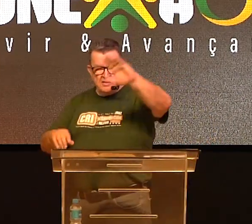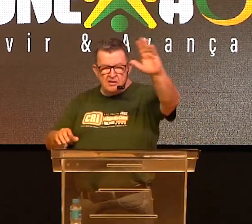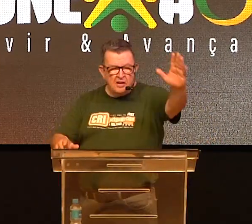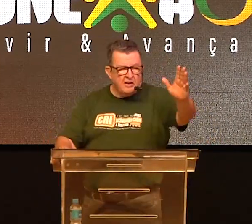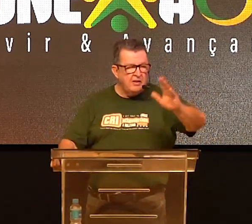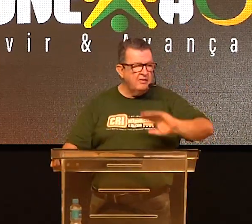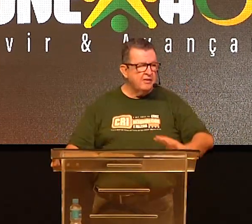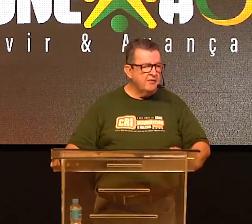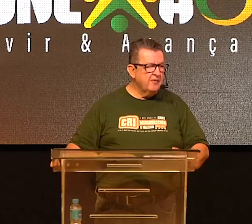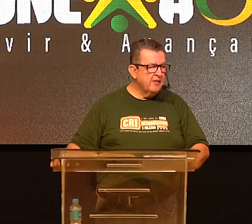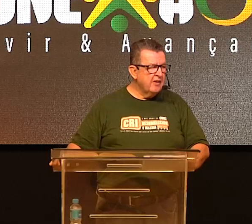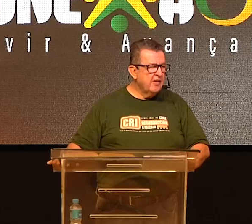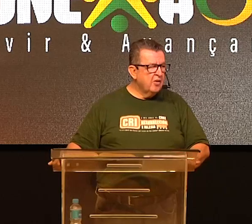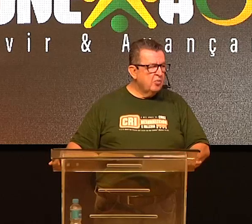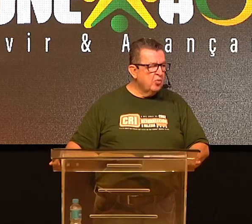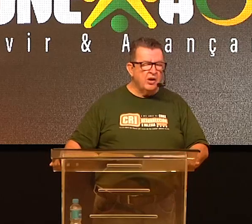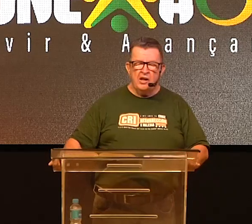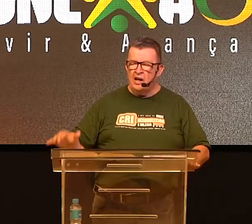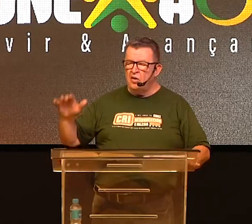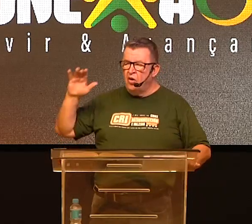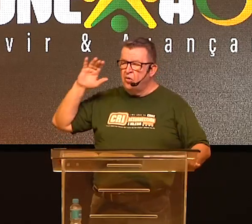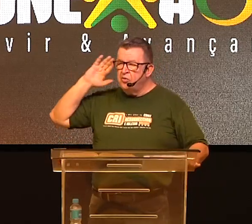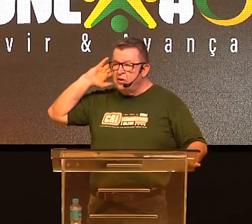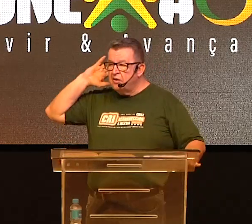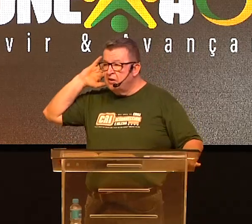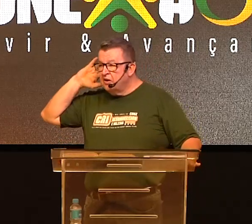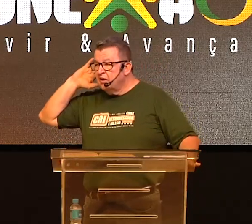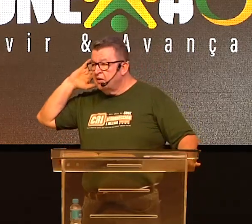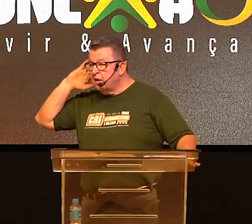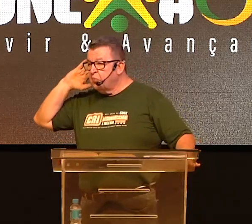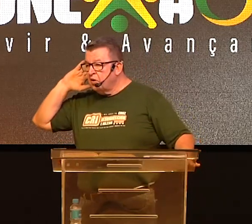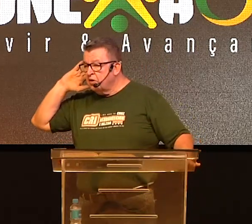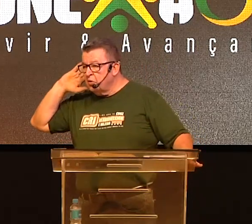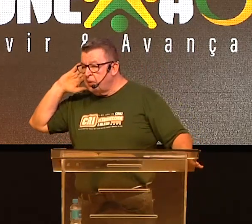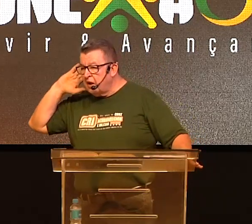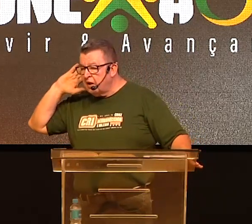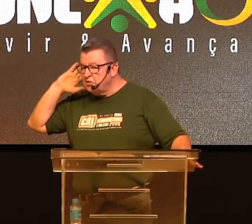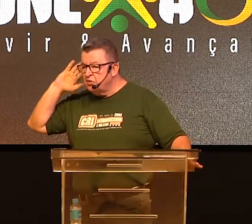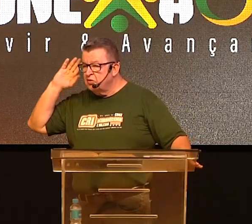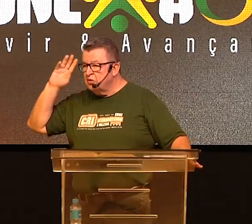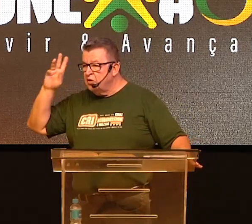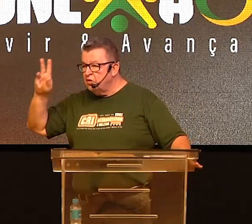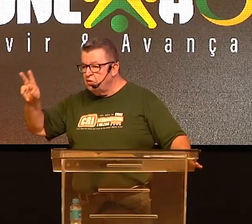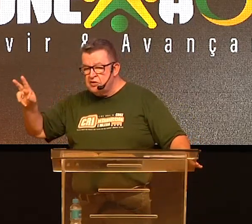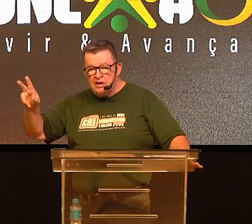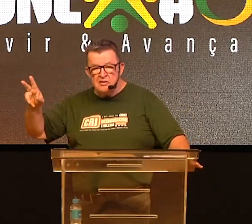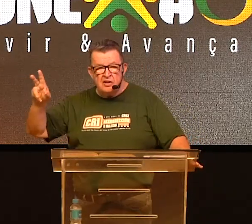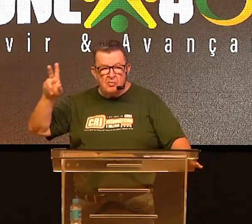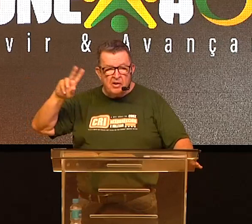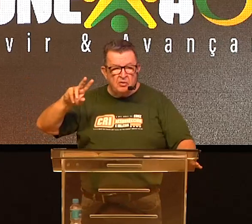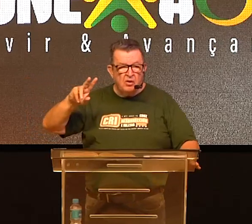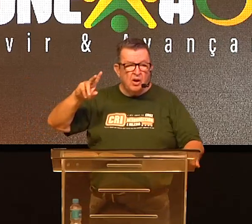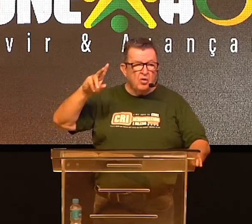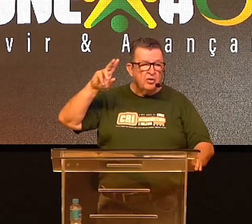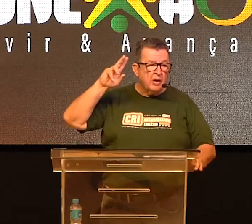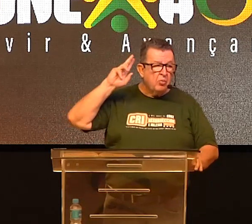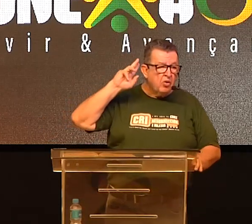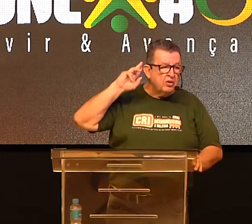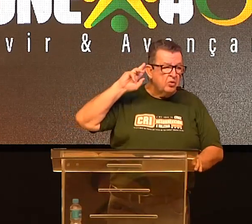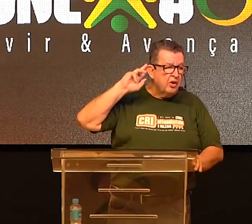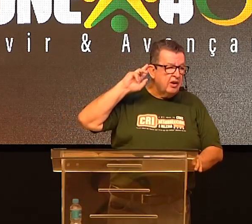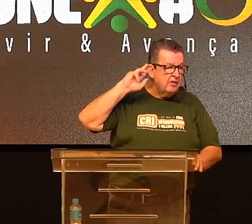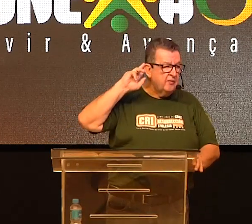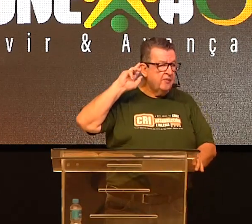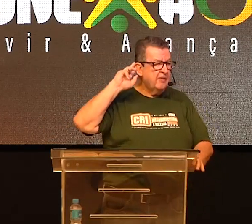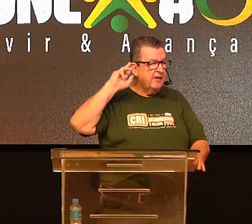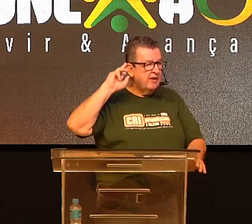E nesse inteirinho, Mordecai ouve na porta do palácio dois oficiais tramando contra a